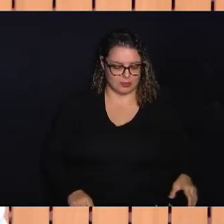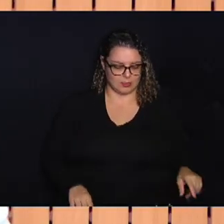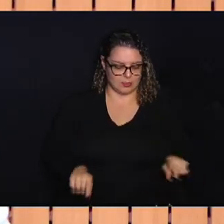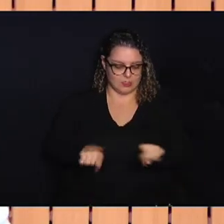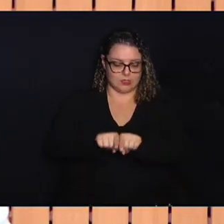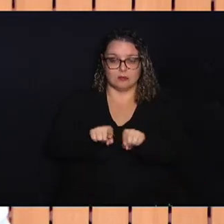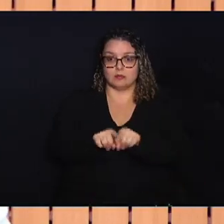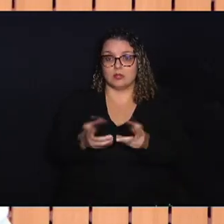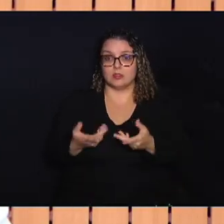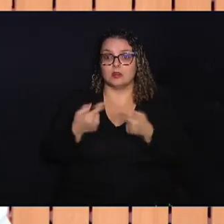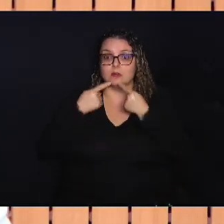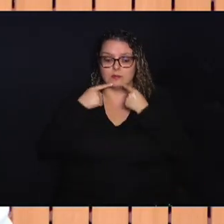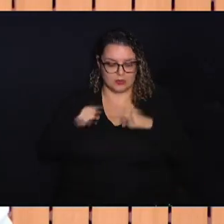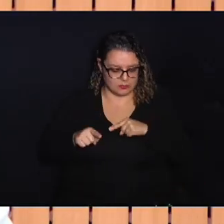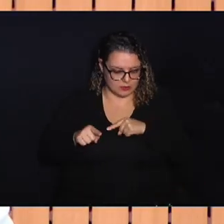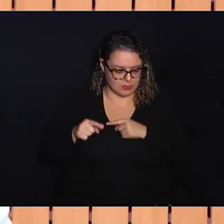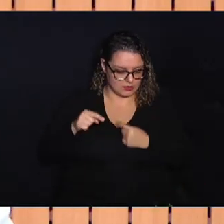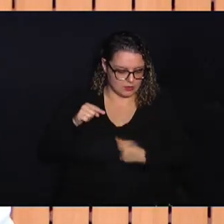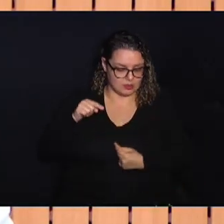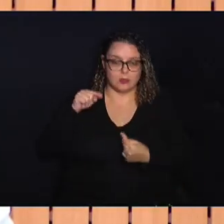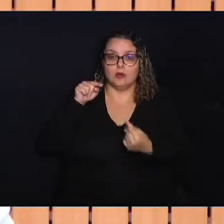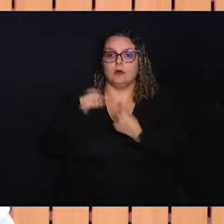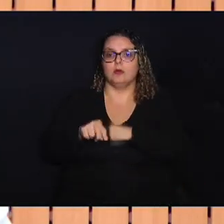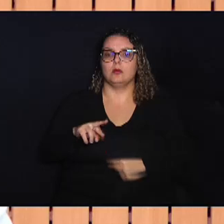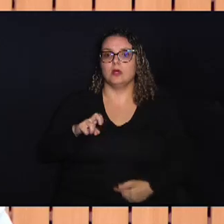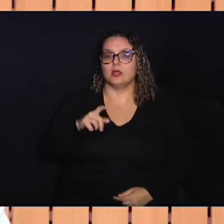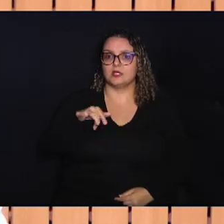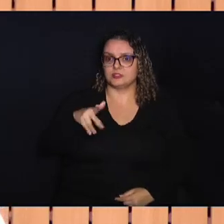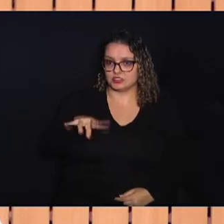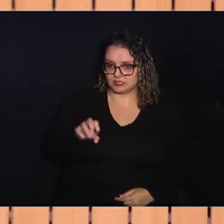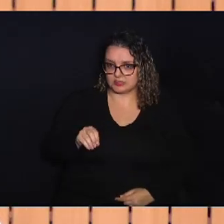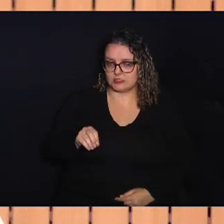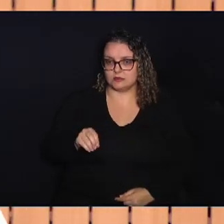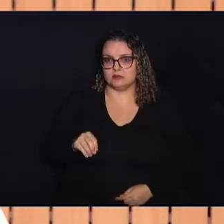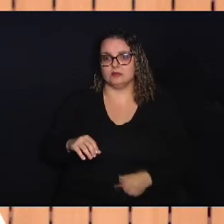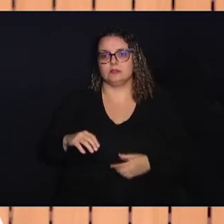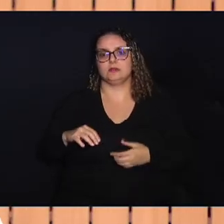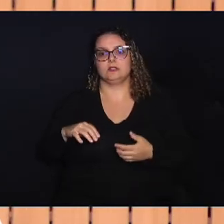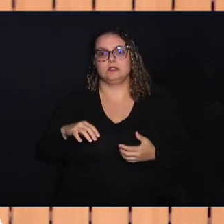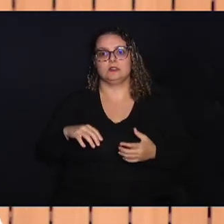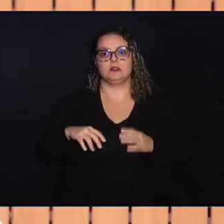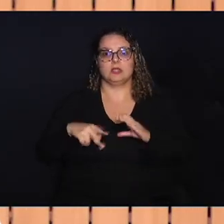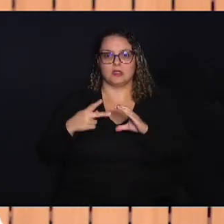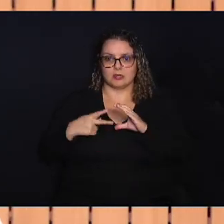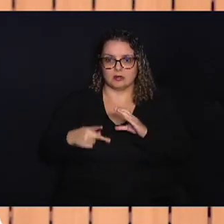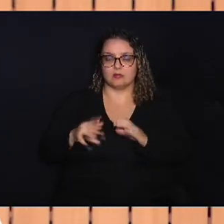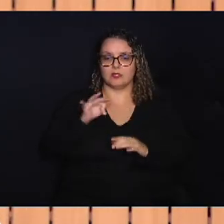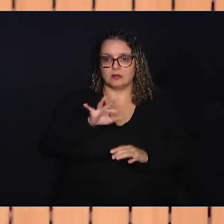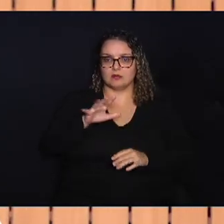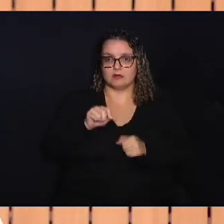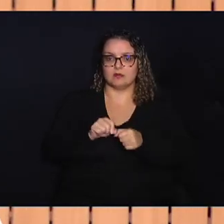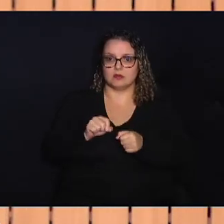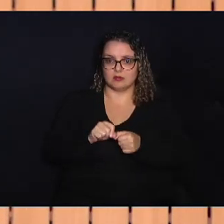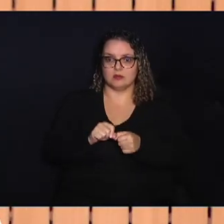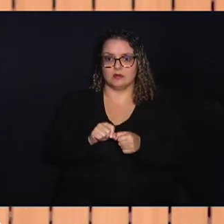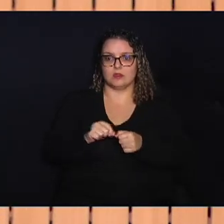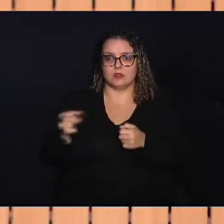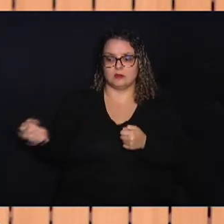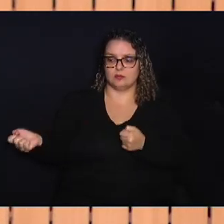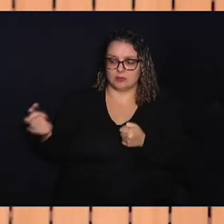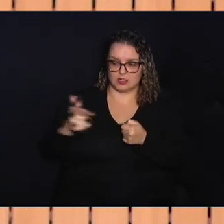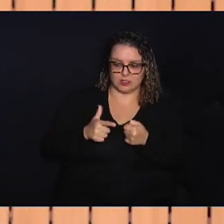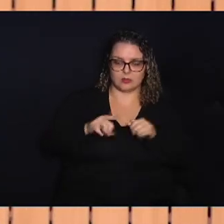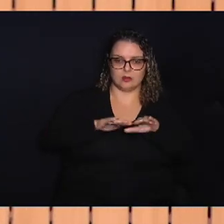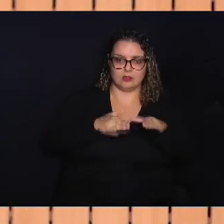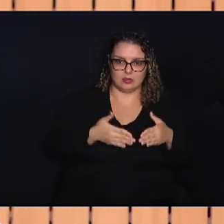aqui e protestar contra a rejeição que a Câmara Federal fez em relação a uma emenda que o PSOL, a bancada do